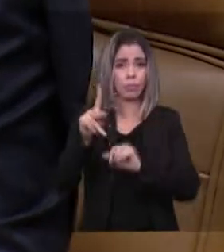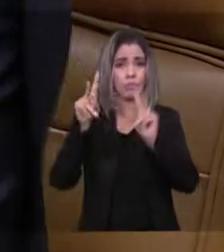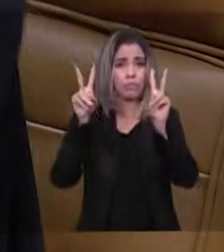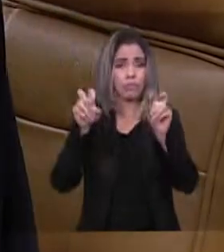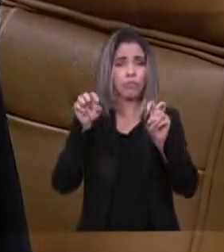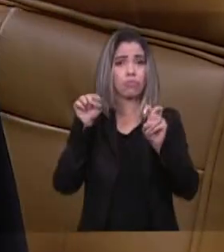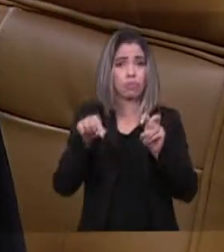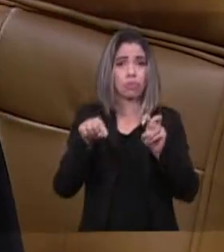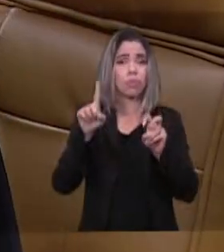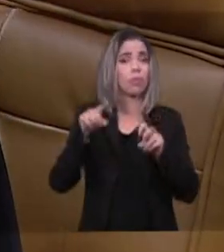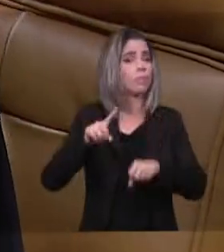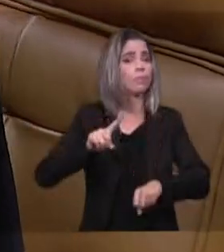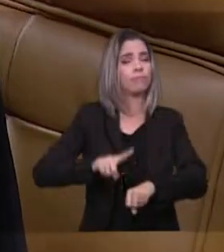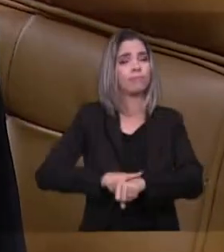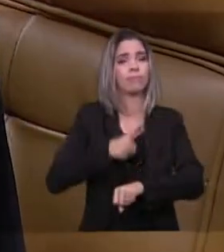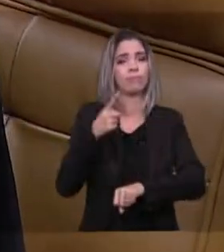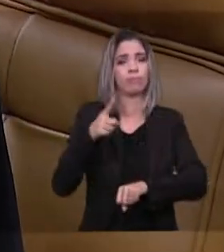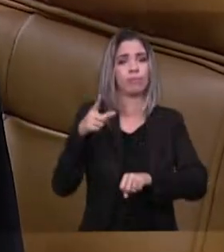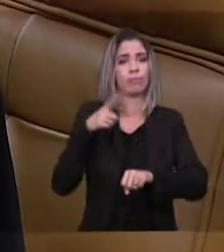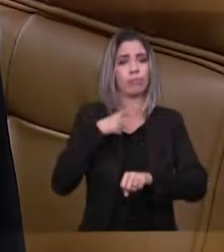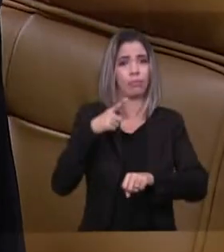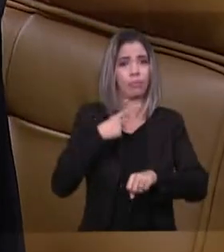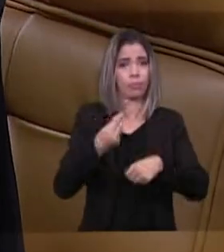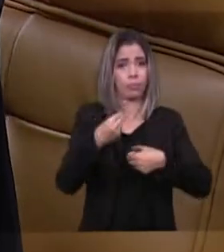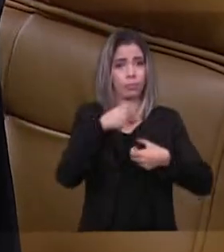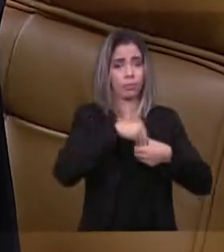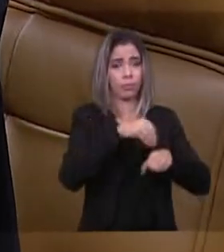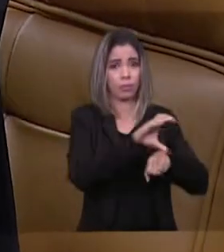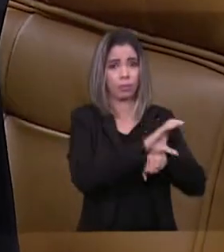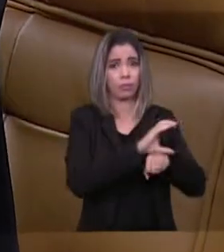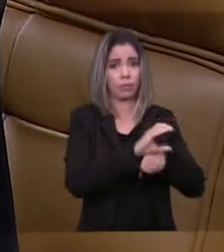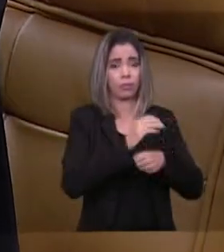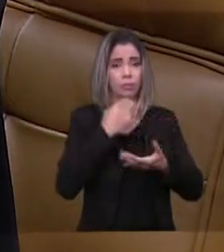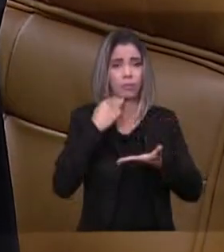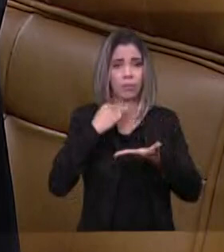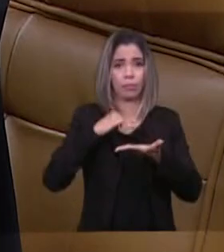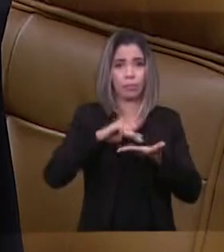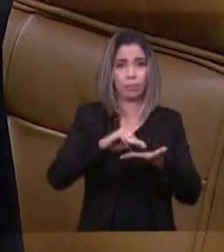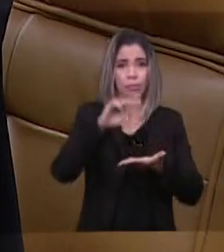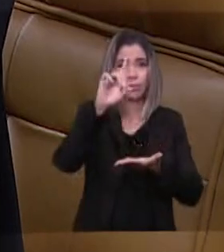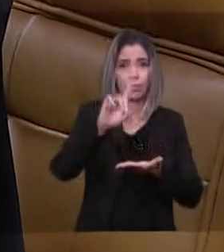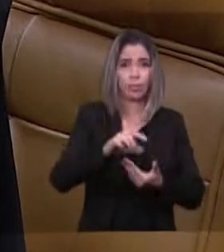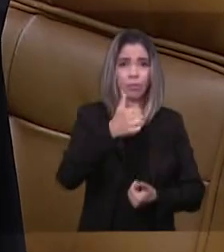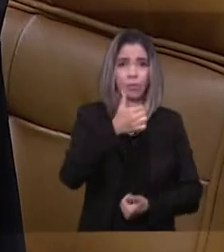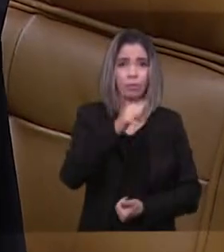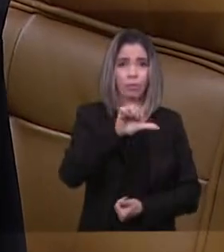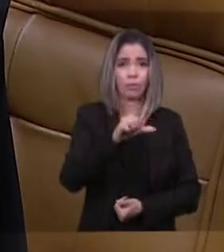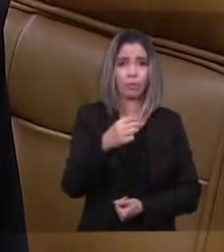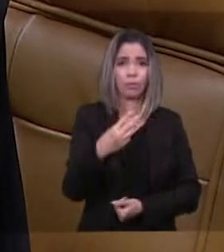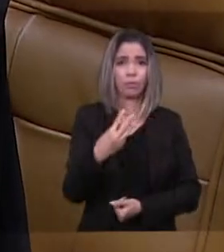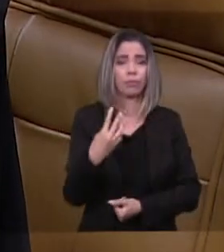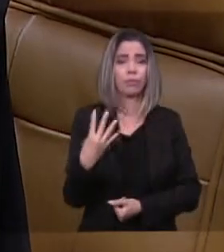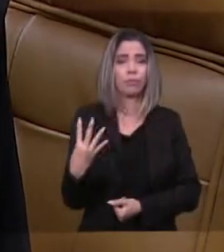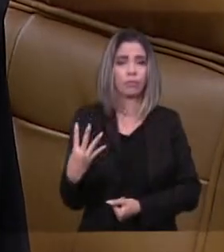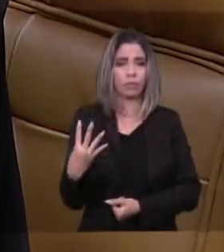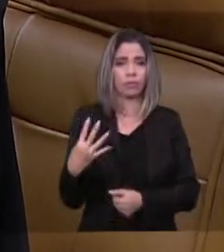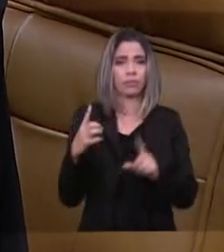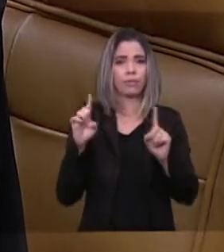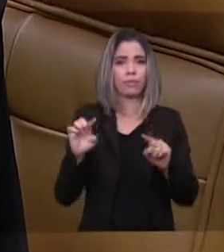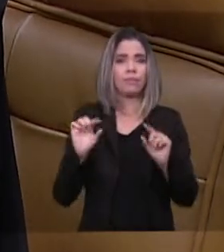matéria foi tratada pela primeira vez no plano constitucional na Carta de Direitos de 1934, a